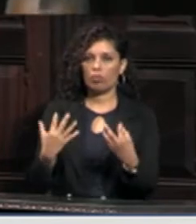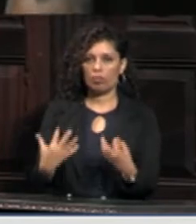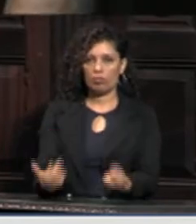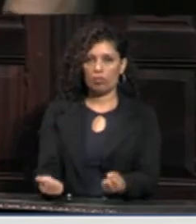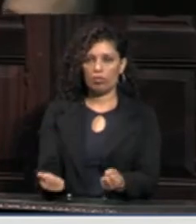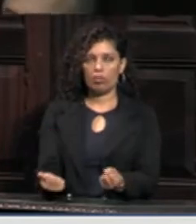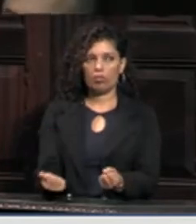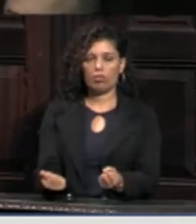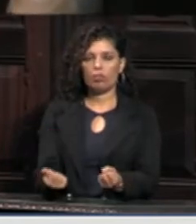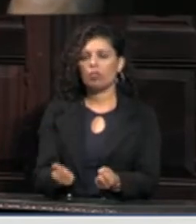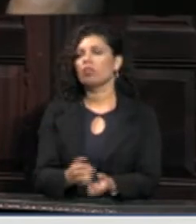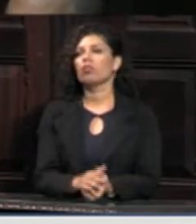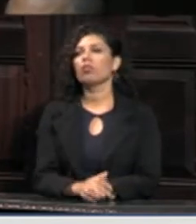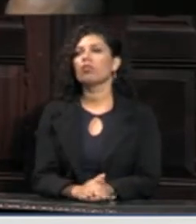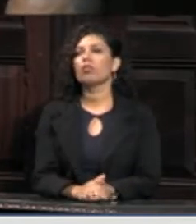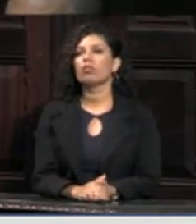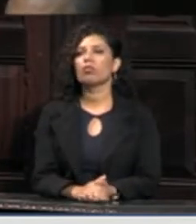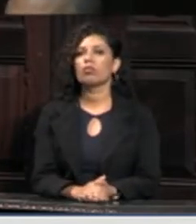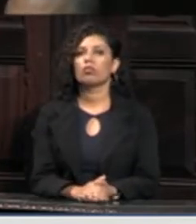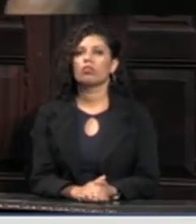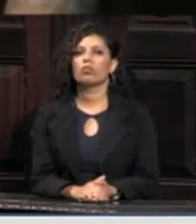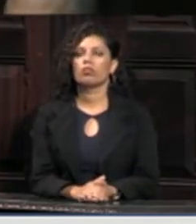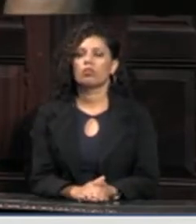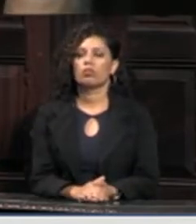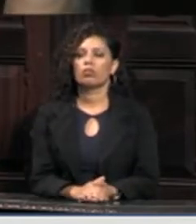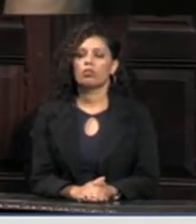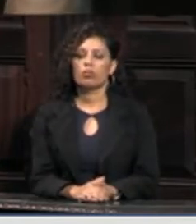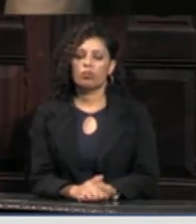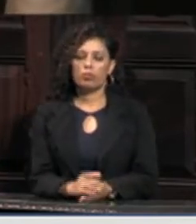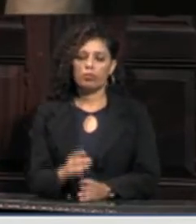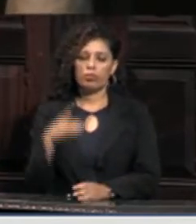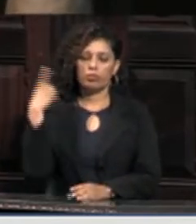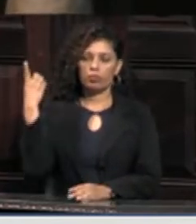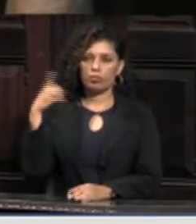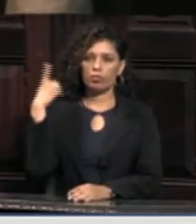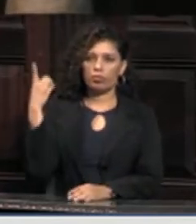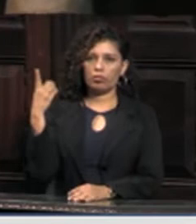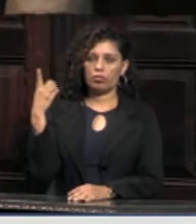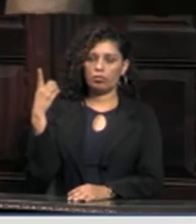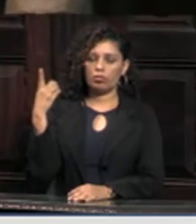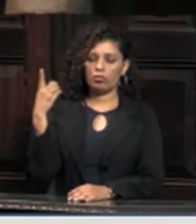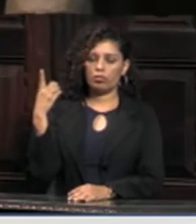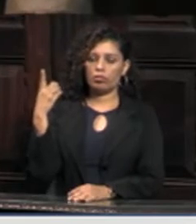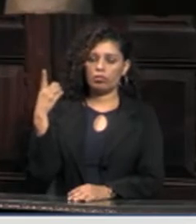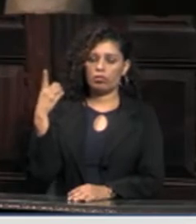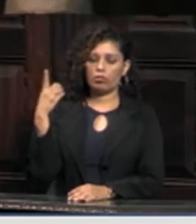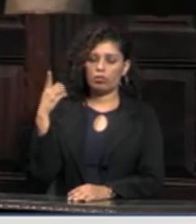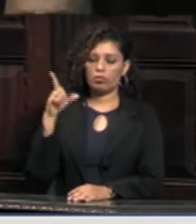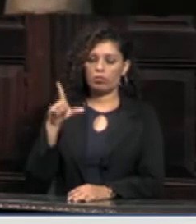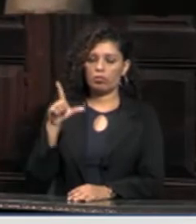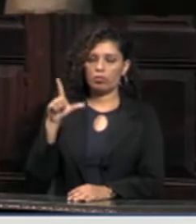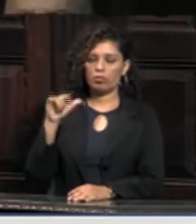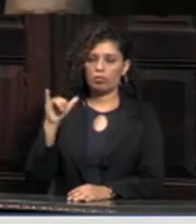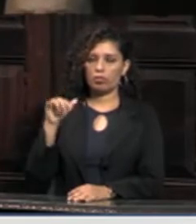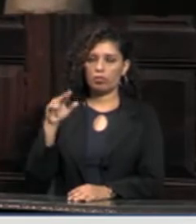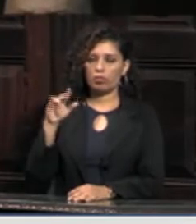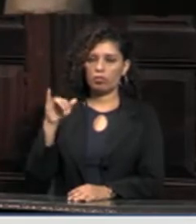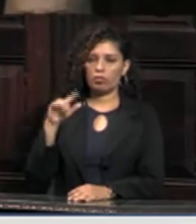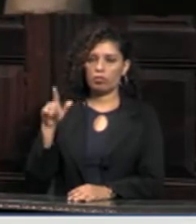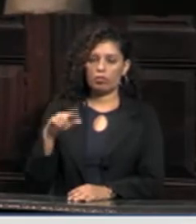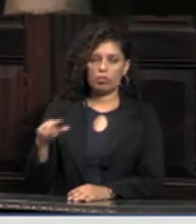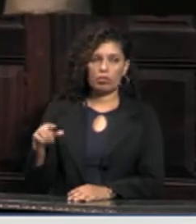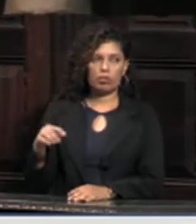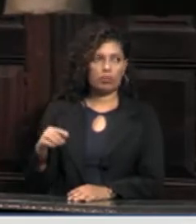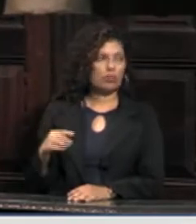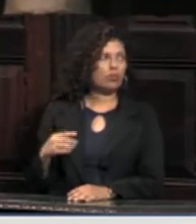estão. Aprovado. De autoria do deputado Luiz Martins, sob assessoria do